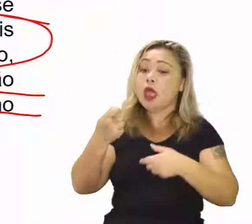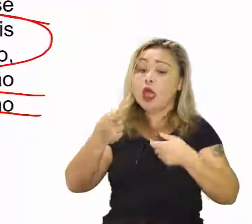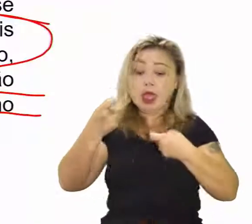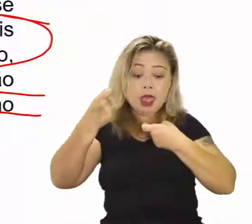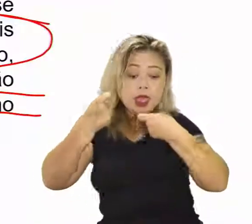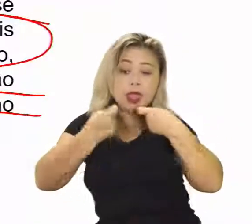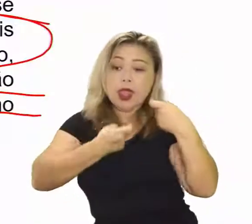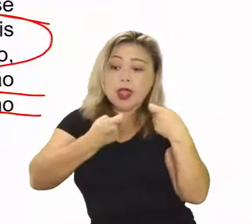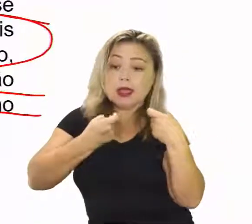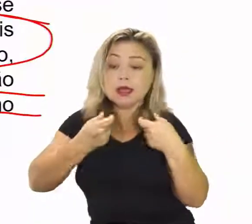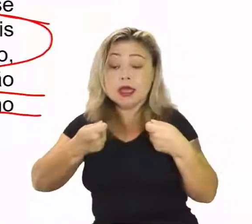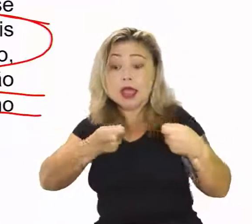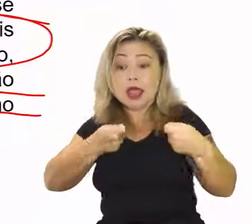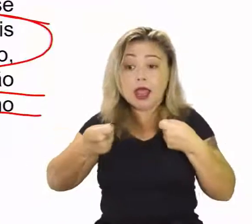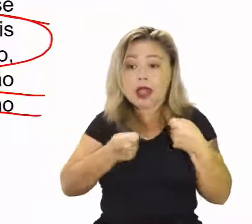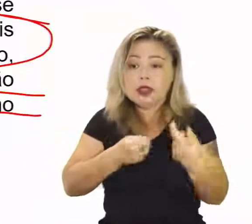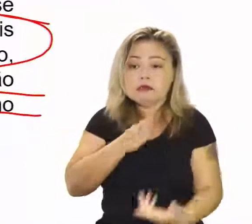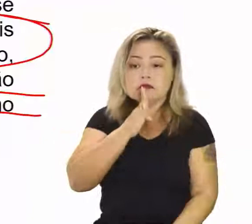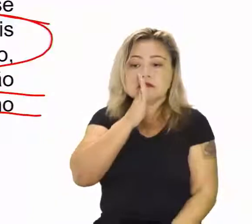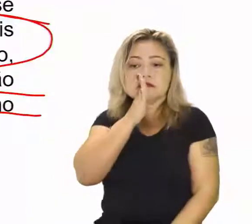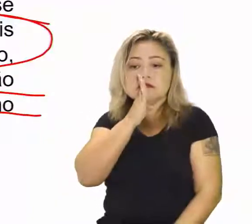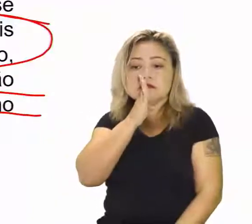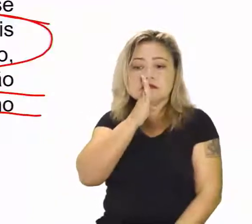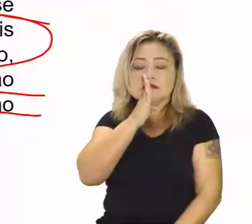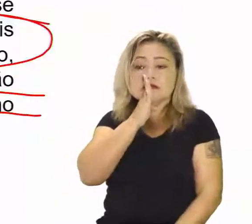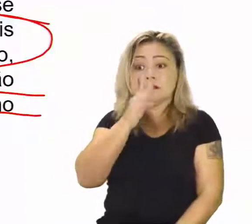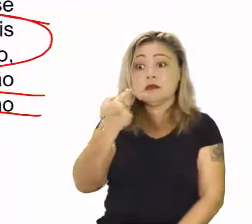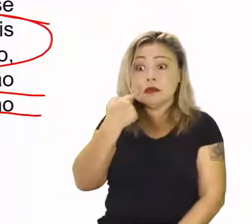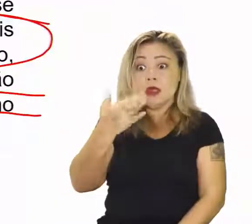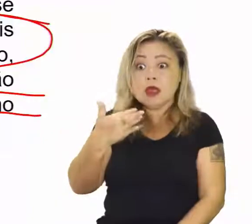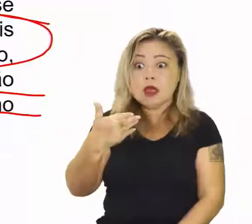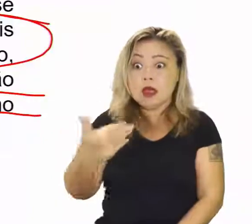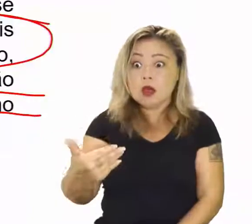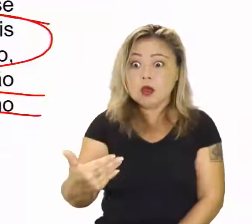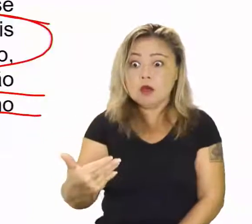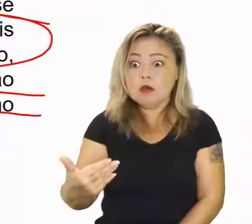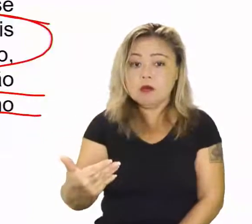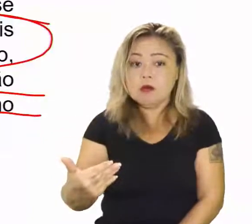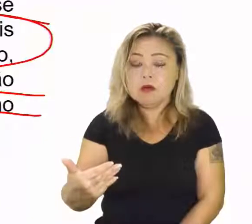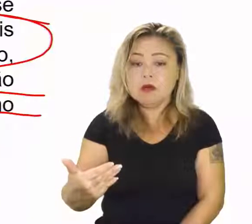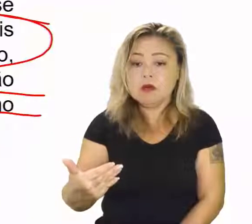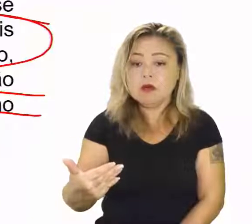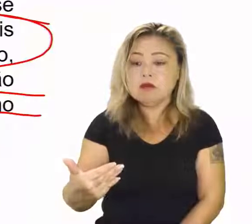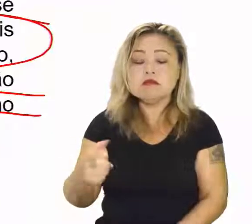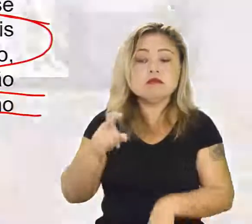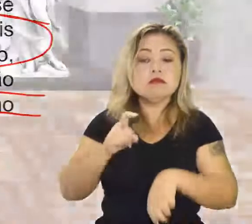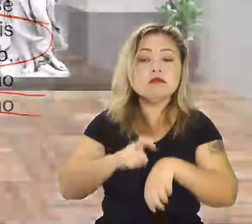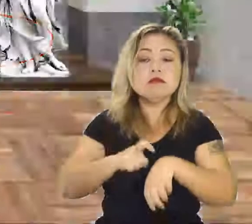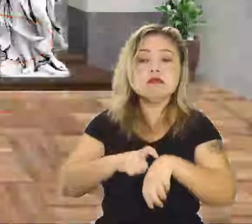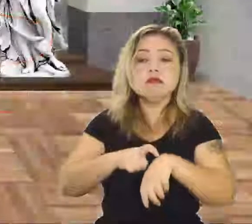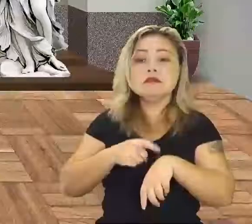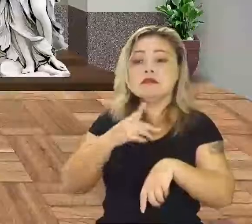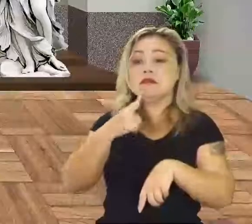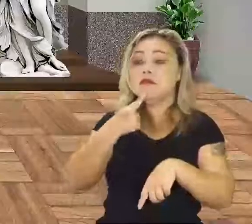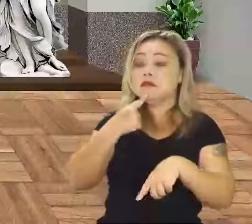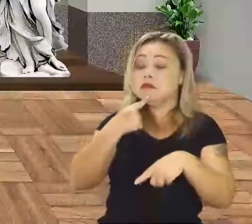Fria. Então nós estamos agora diante de um momento chamado Guerra